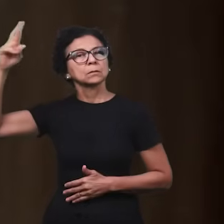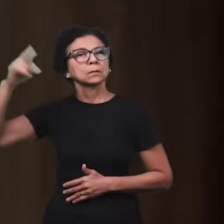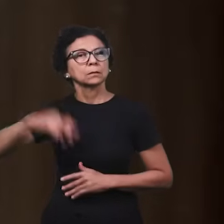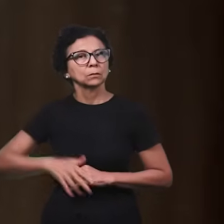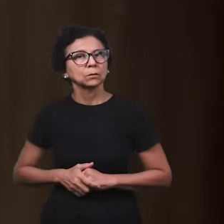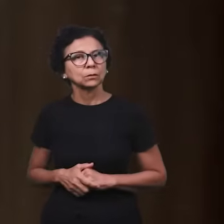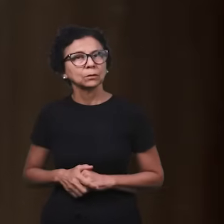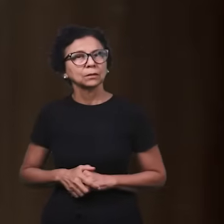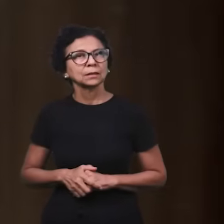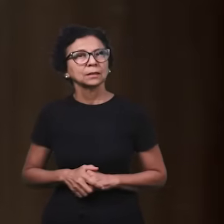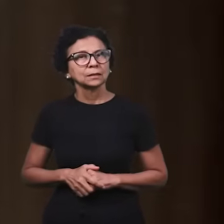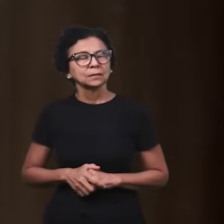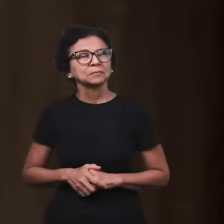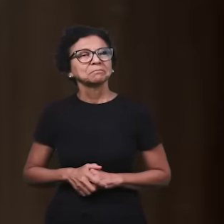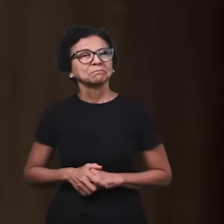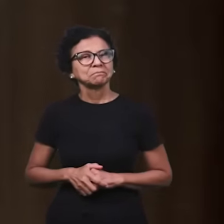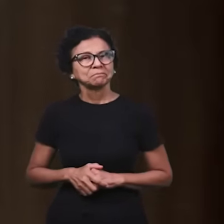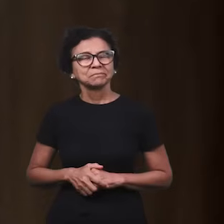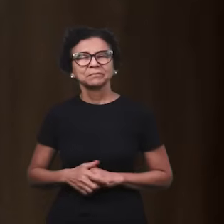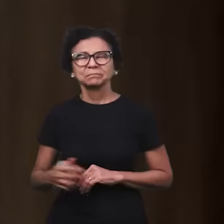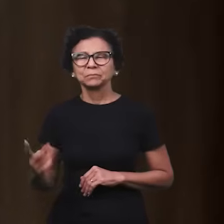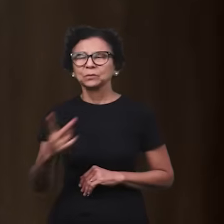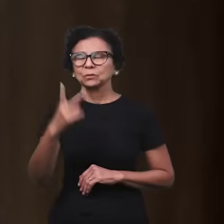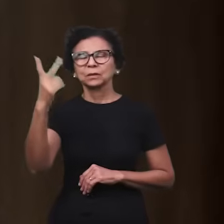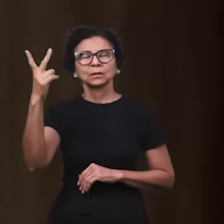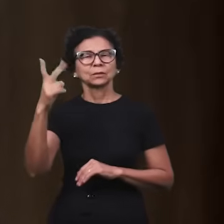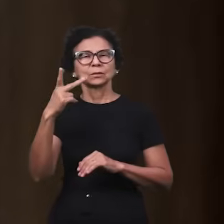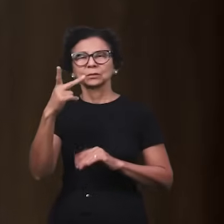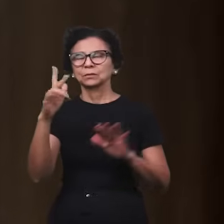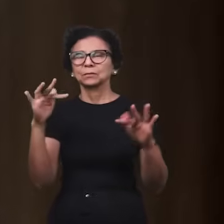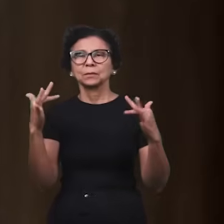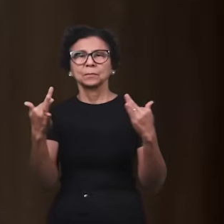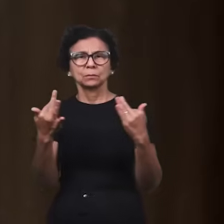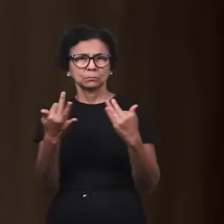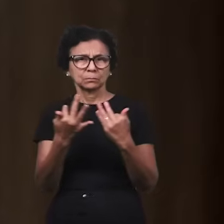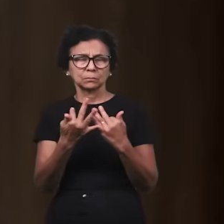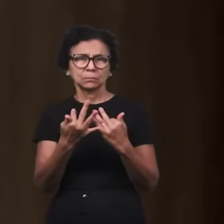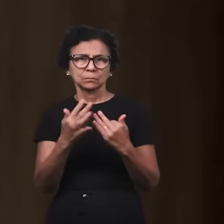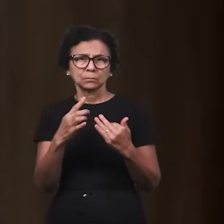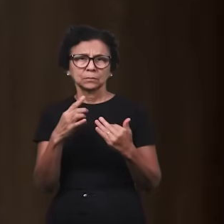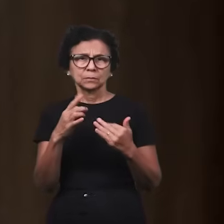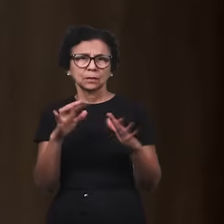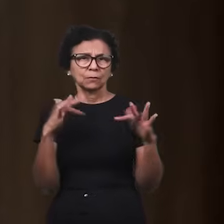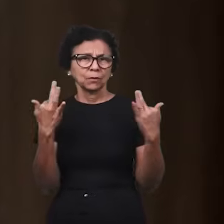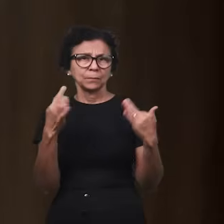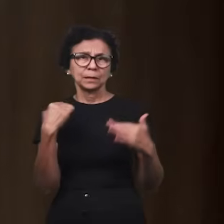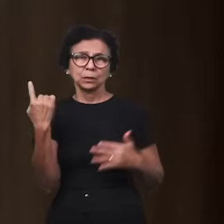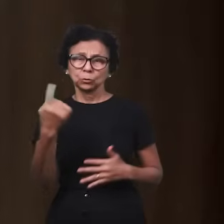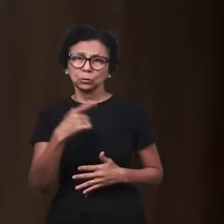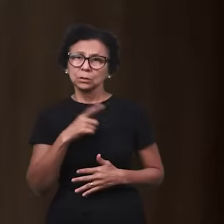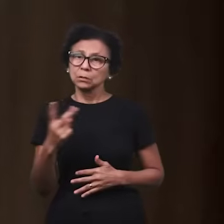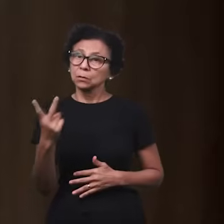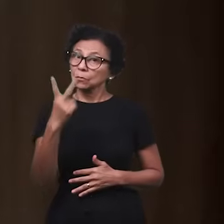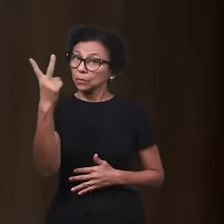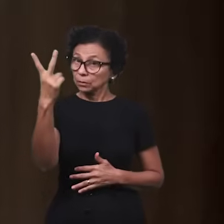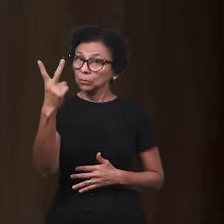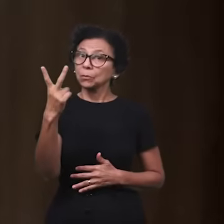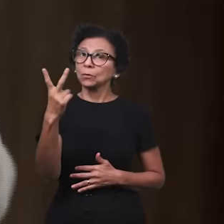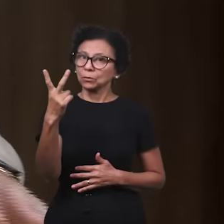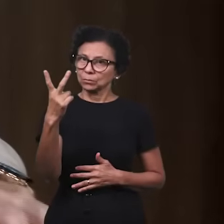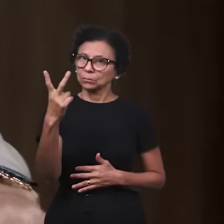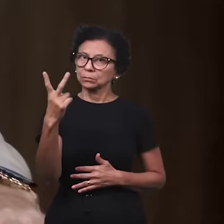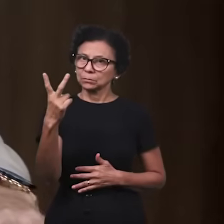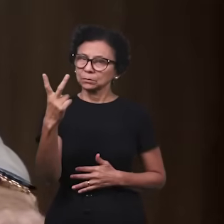Senhor, a sua família tem muito valor. Toda família tem um valor. Toda família é